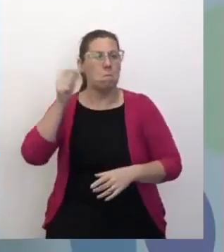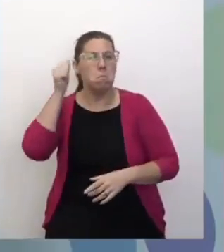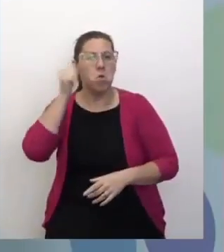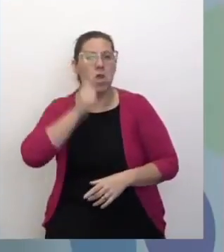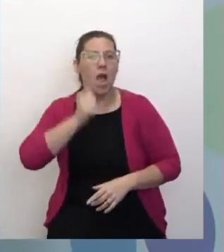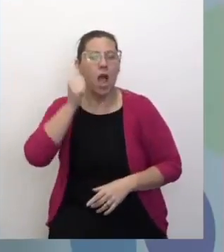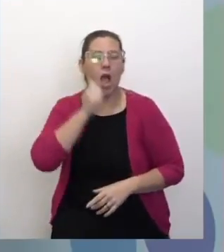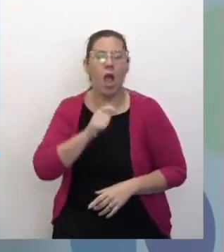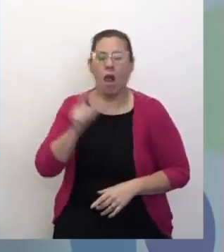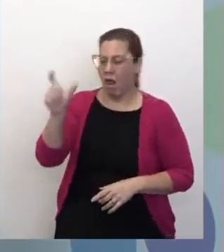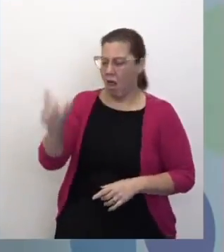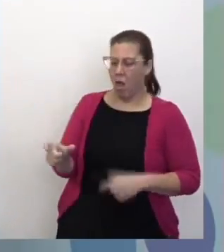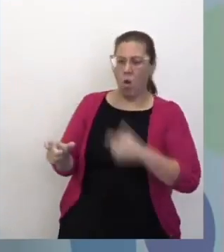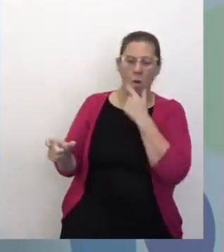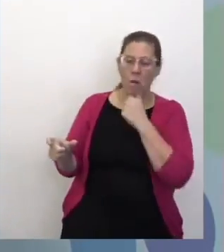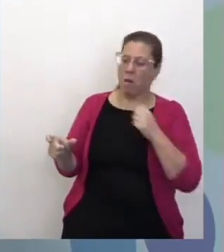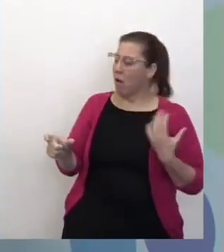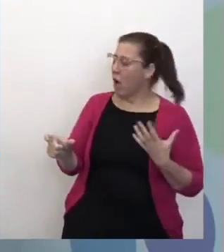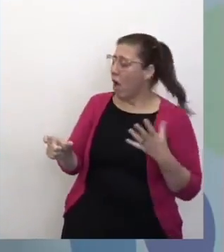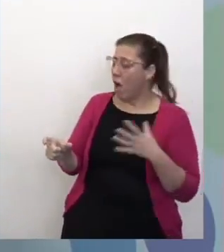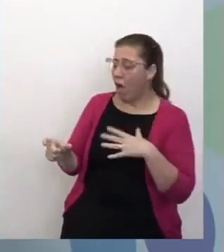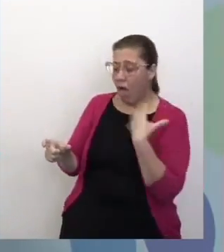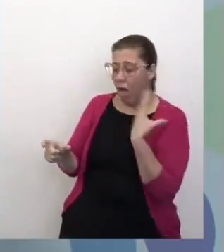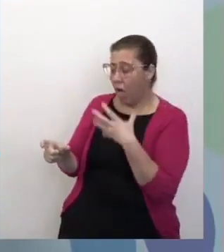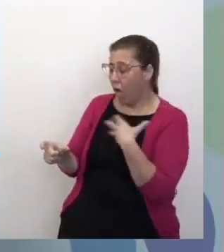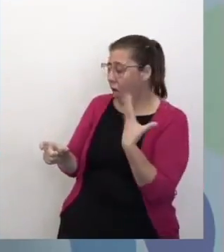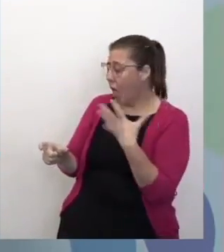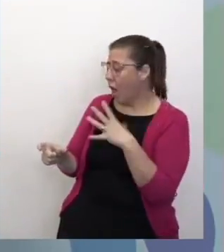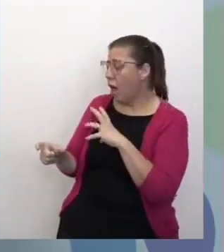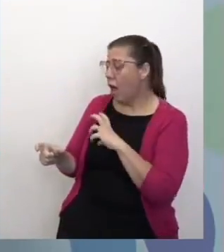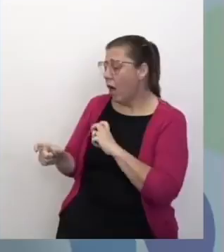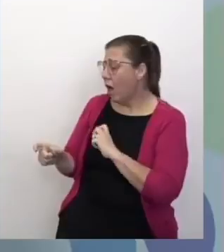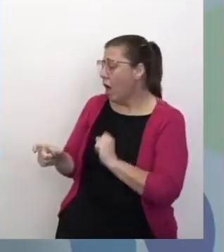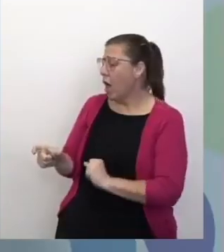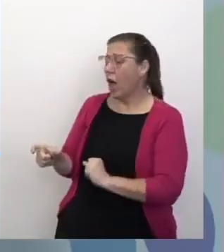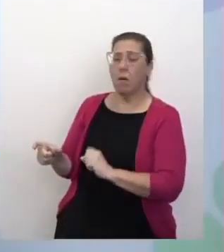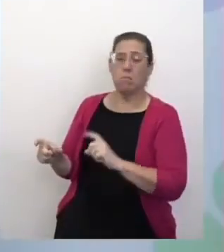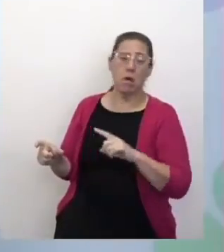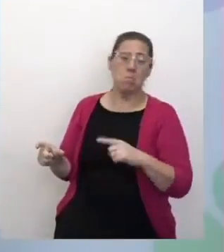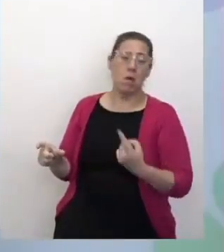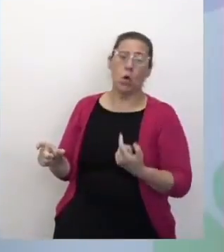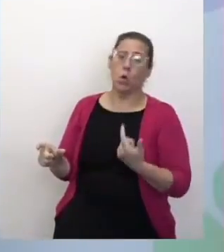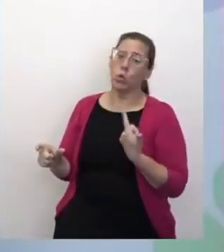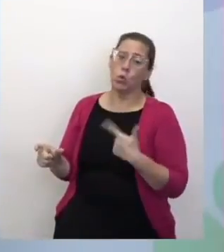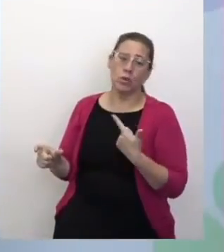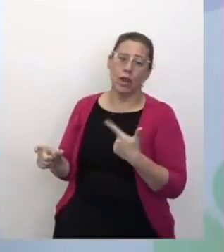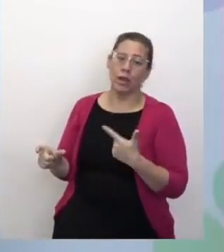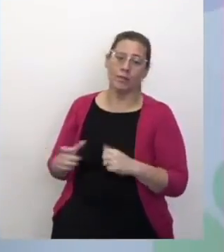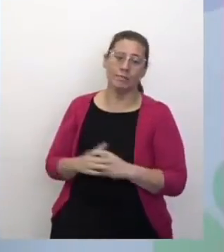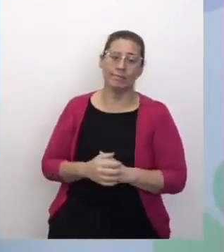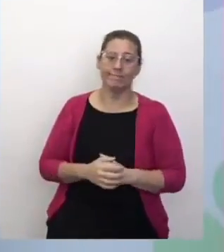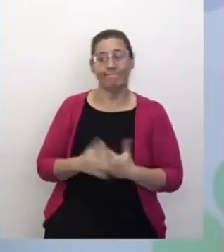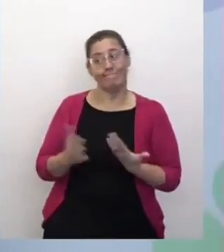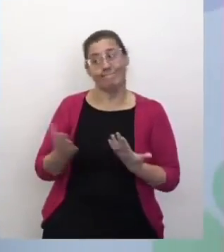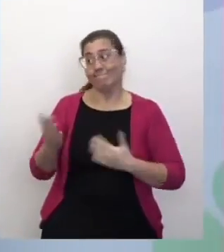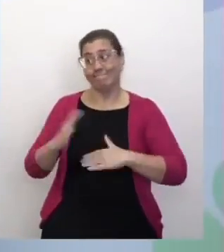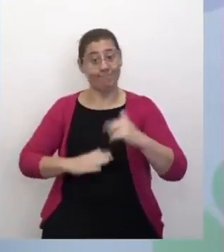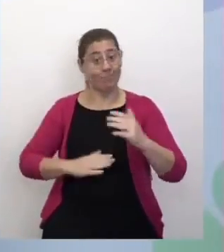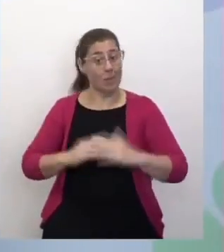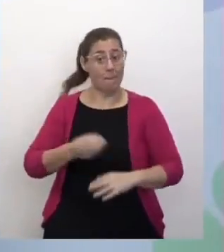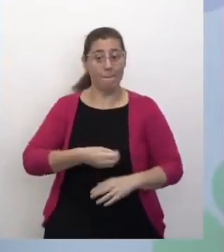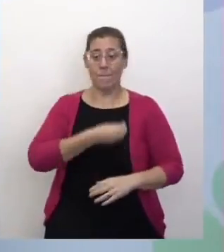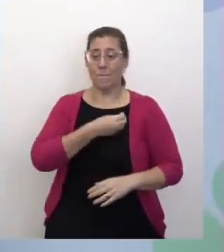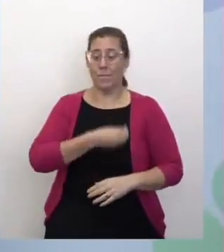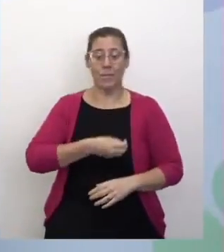amada, né? Porque ele ama, mas não tem a pessoa. Ele não é prático, né? Ele não é na prática, na